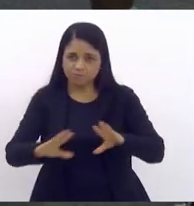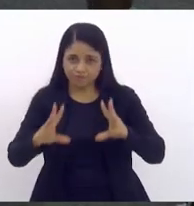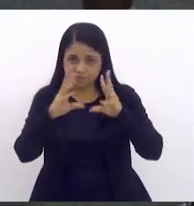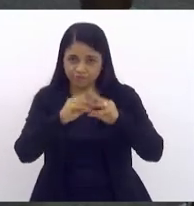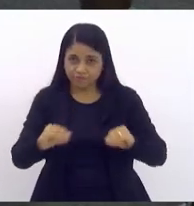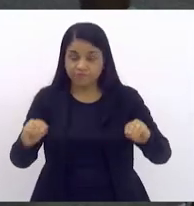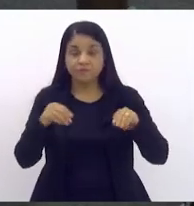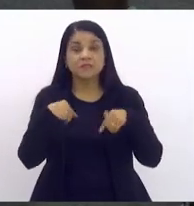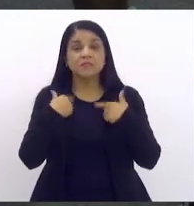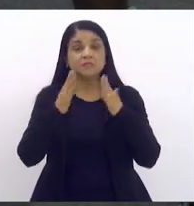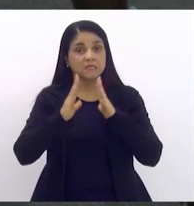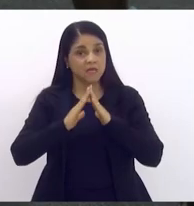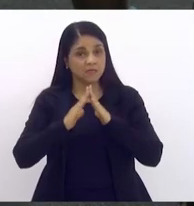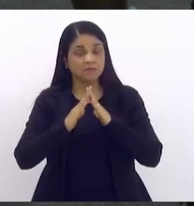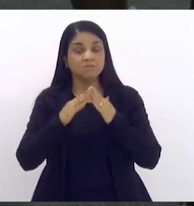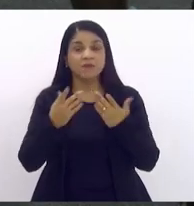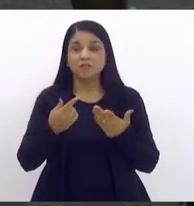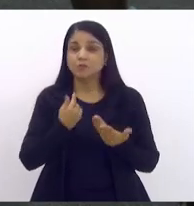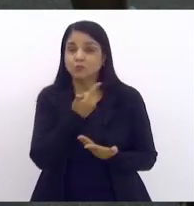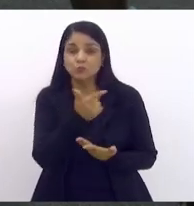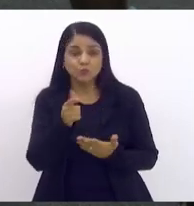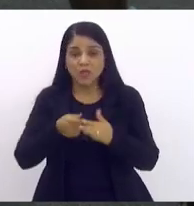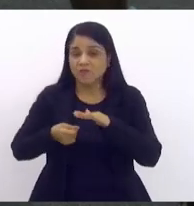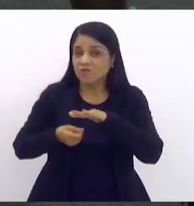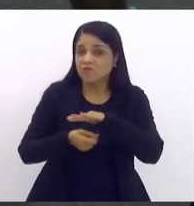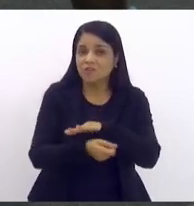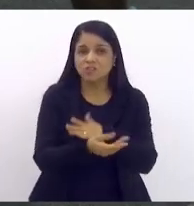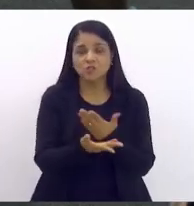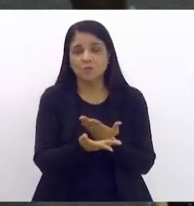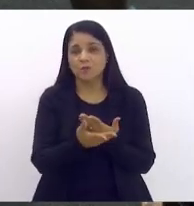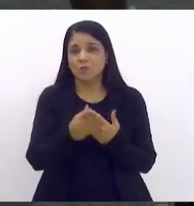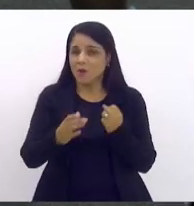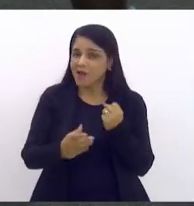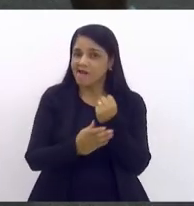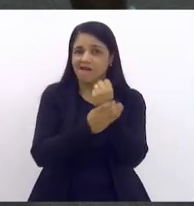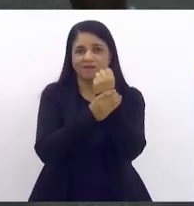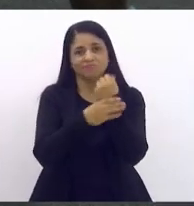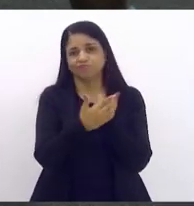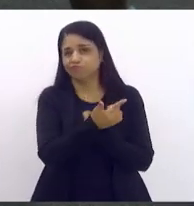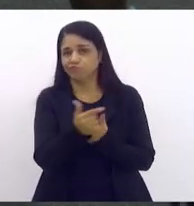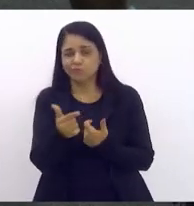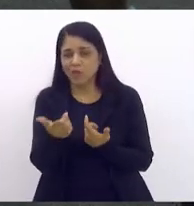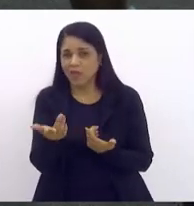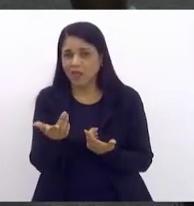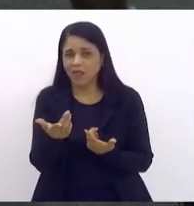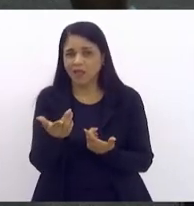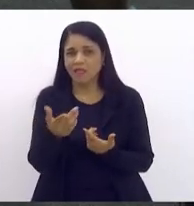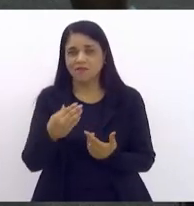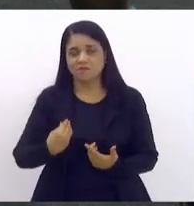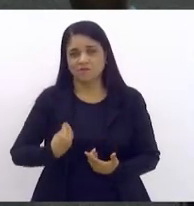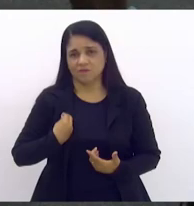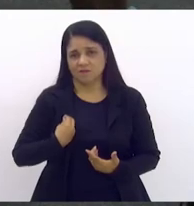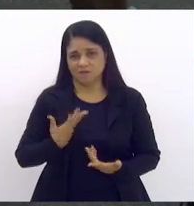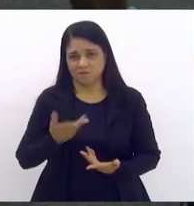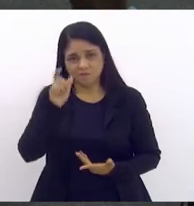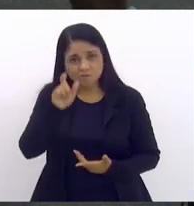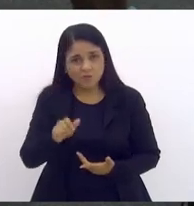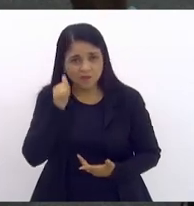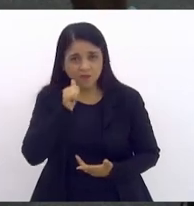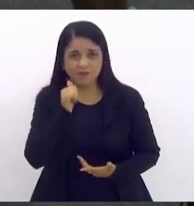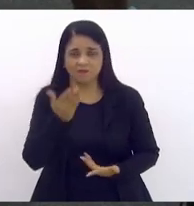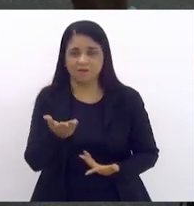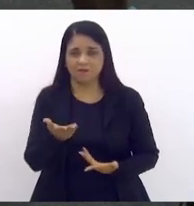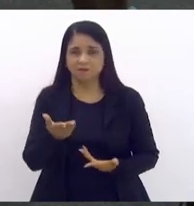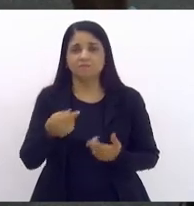se a gente não tem investimento orçamentário para garantir que essas mulheres tenham asseguradas as suas vidas. Então, nosso